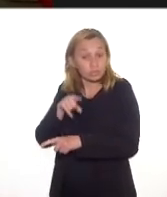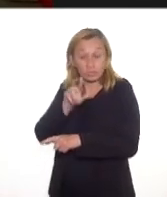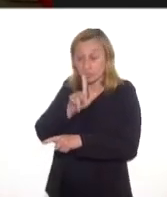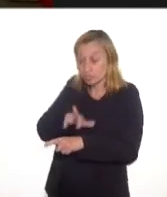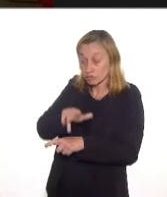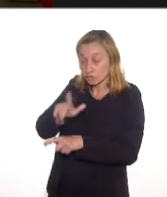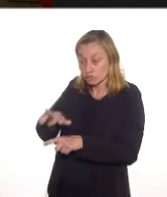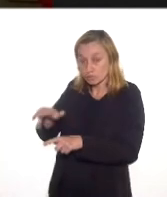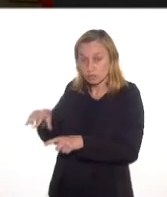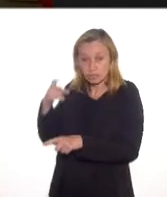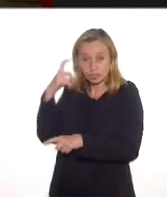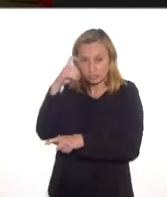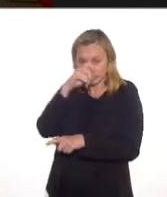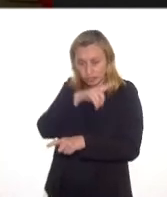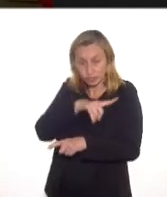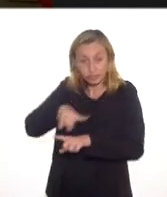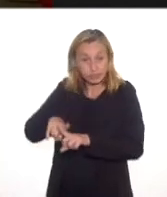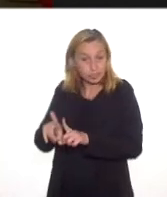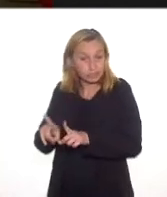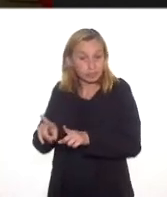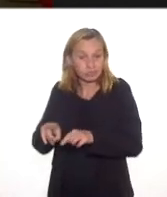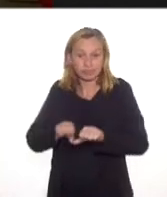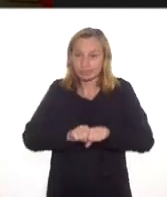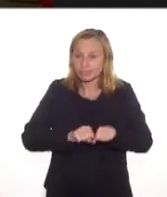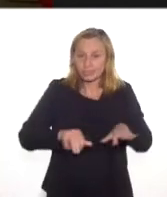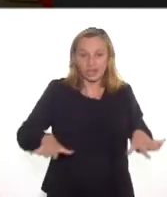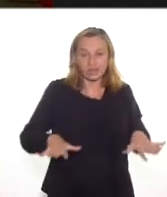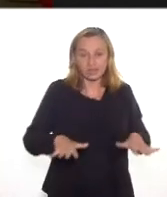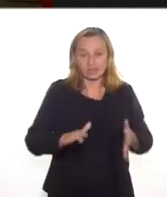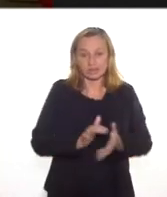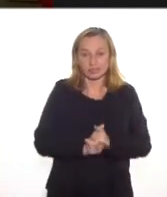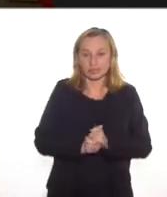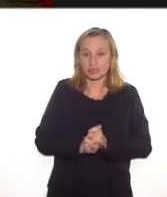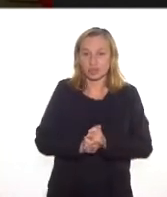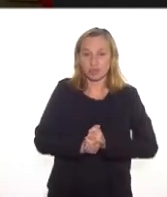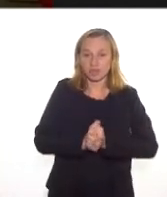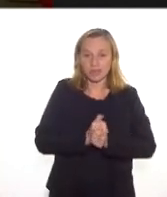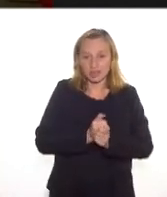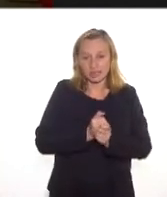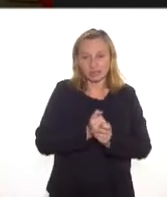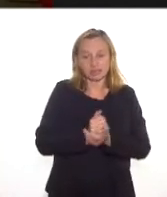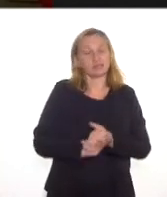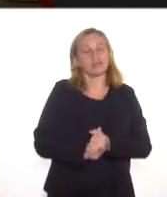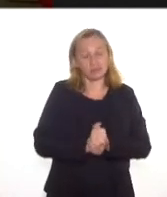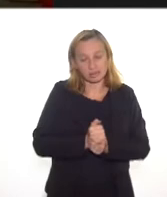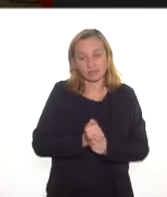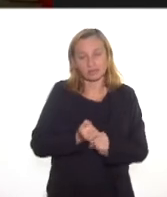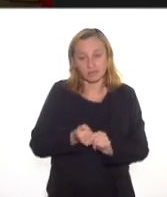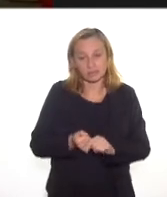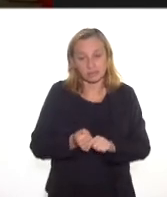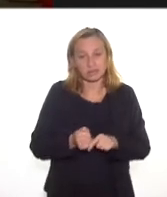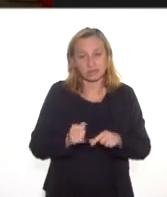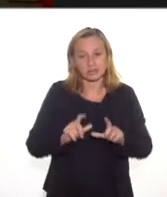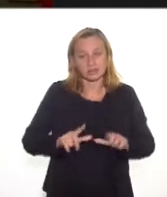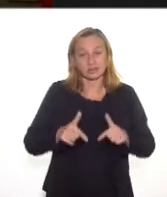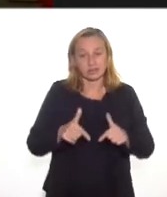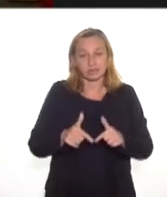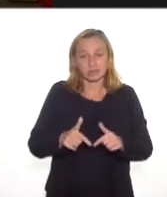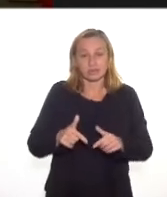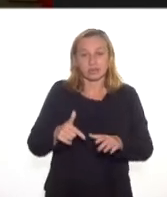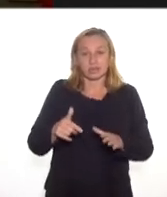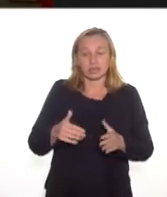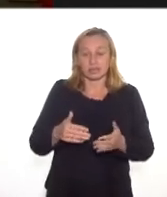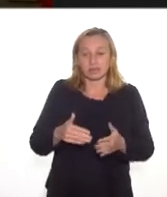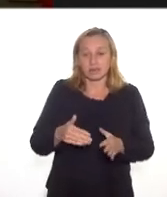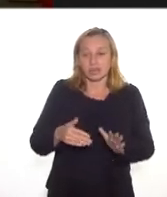diversas dificuldades, mas em plena pandemia, onde a gente deveria estar fazendo operações para matar a fome do povo